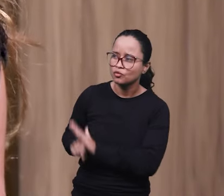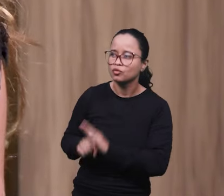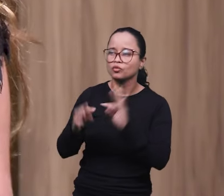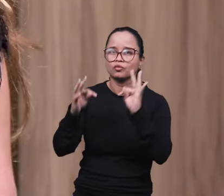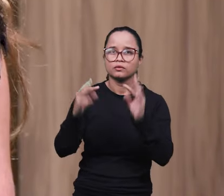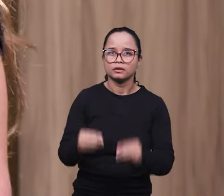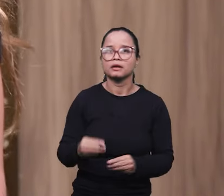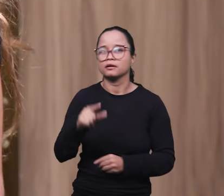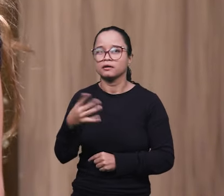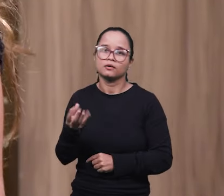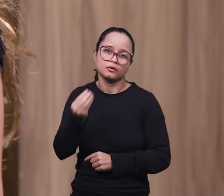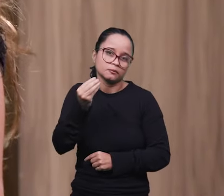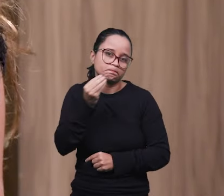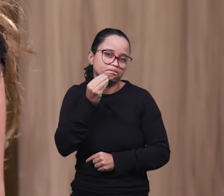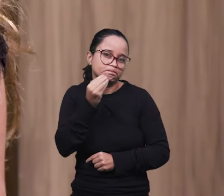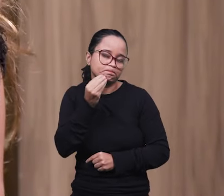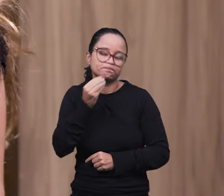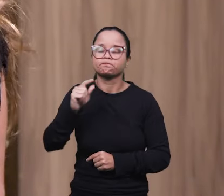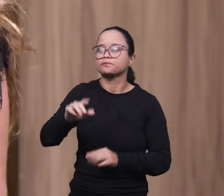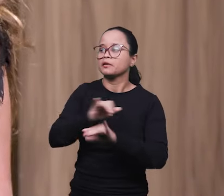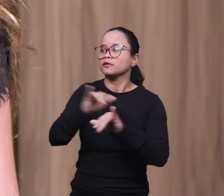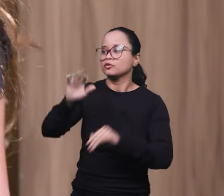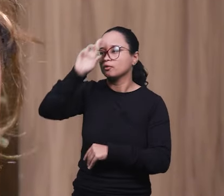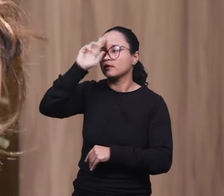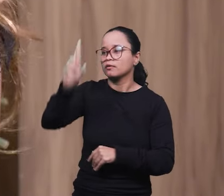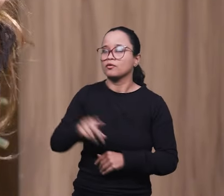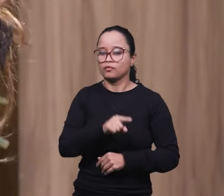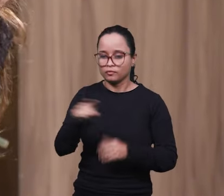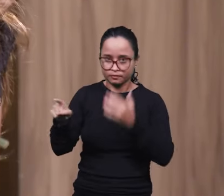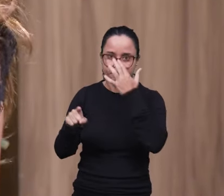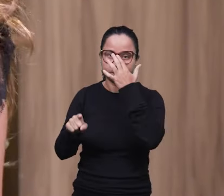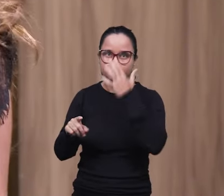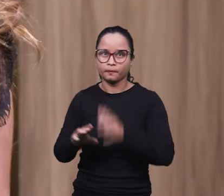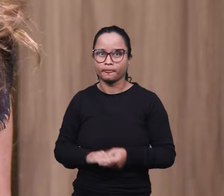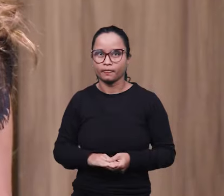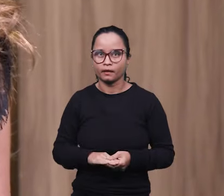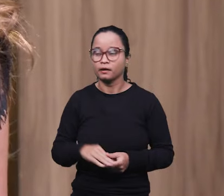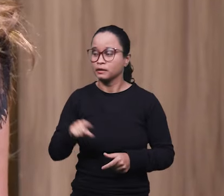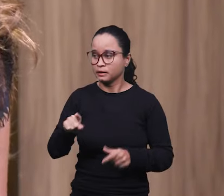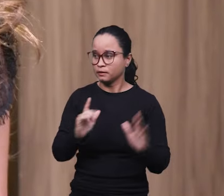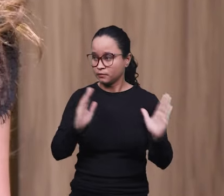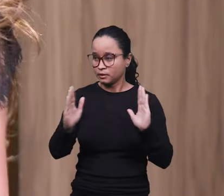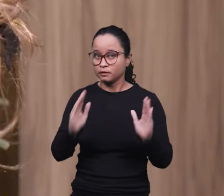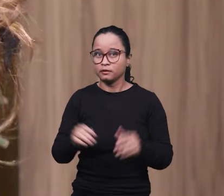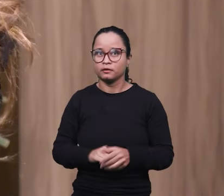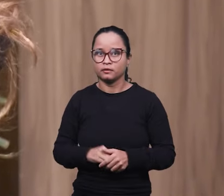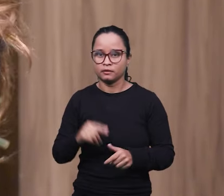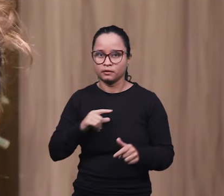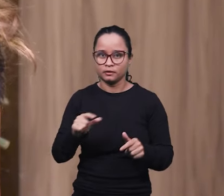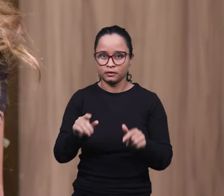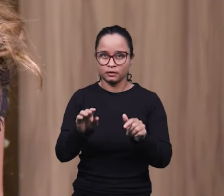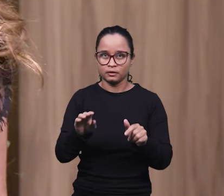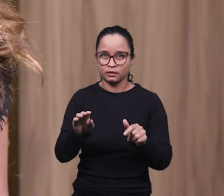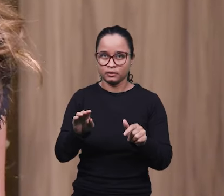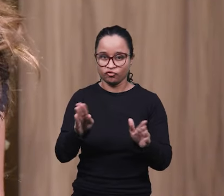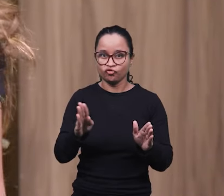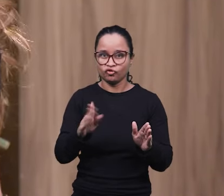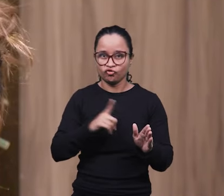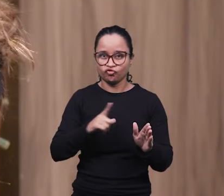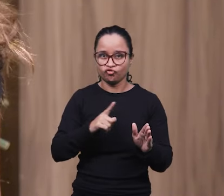uma oportunidade ele falou do Senhor porque os naquela época ali onde ele tava com os gregos tinha uma estátua para cada